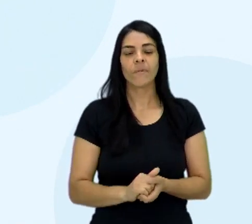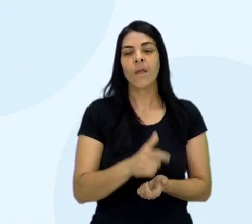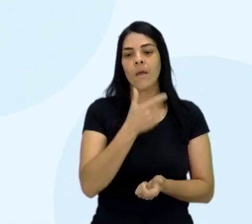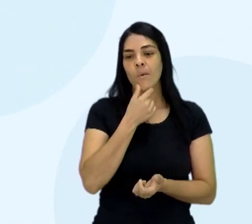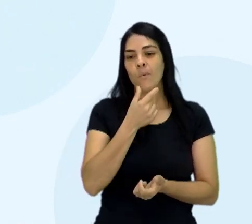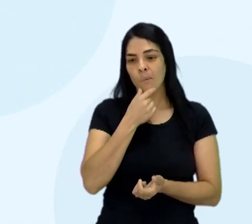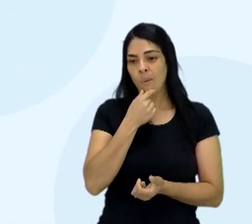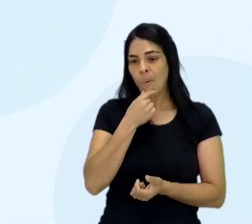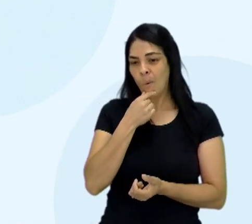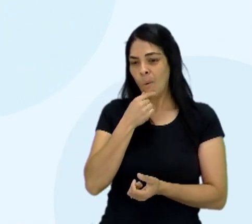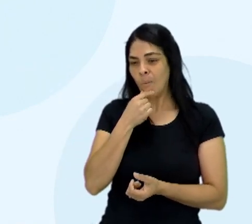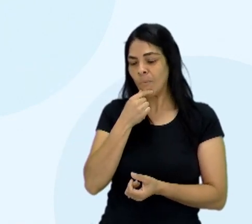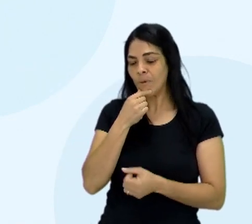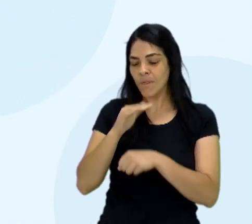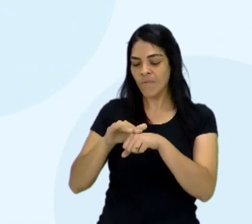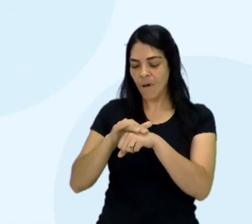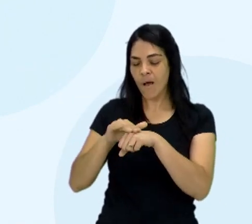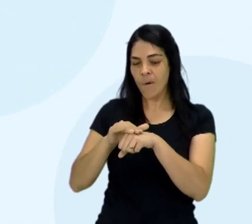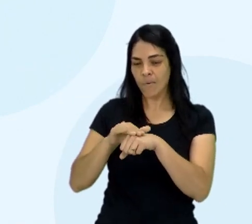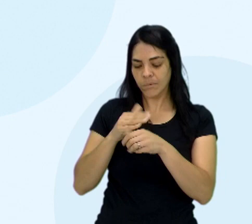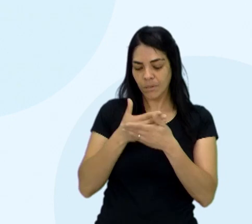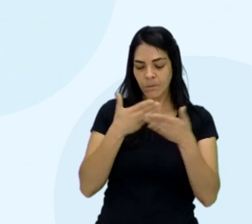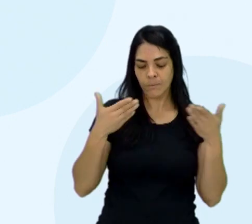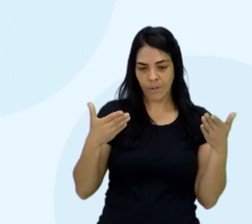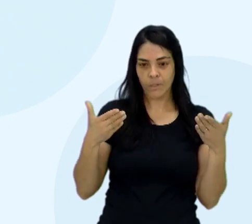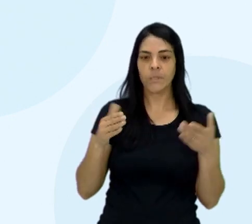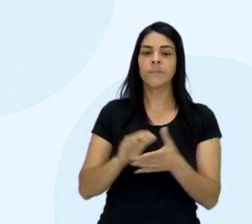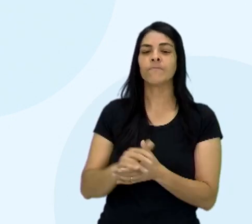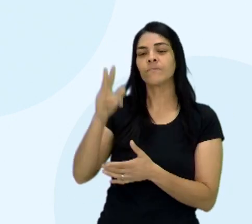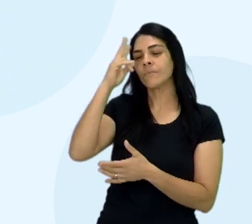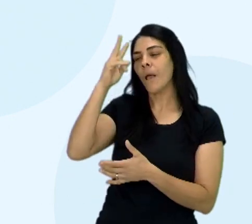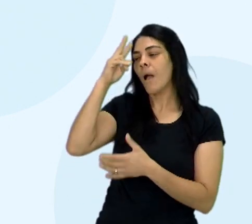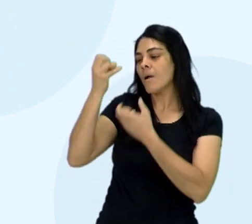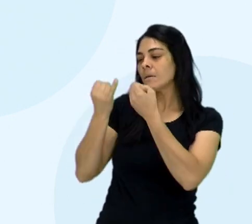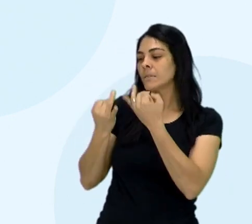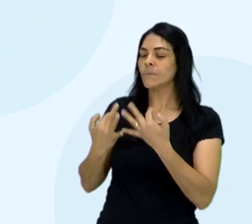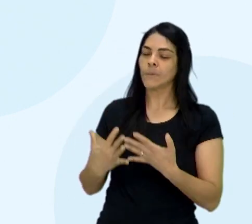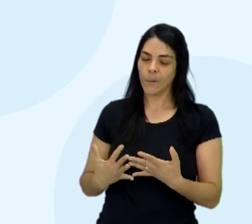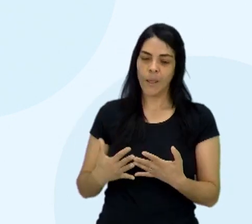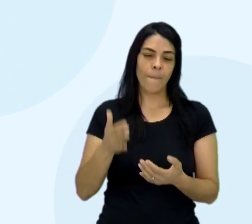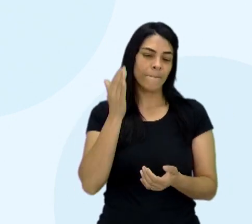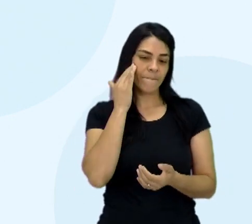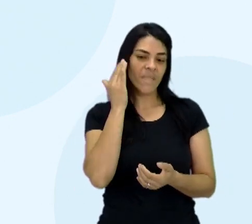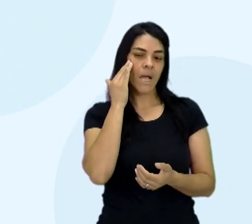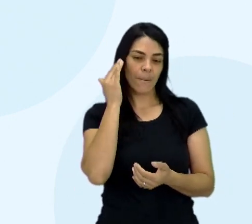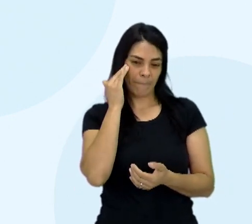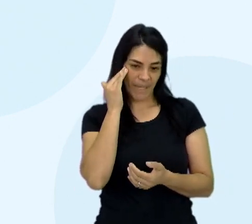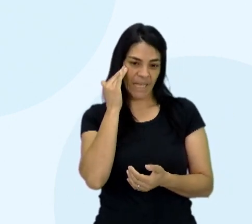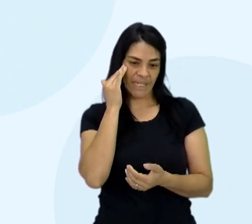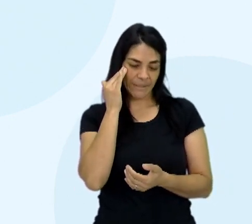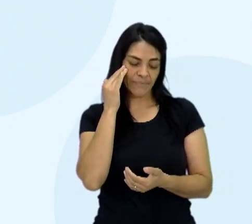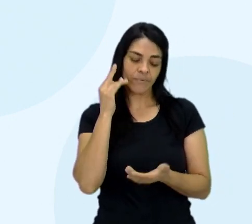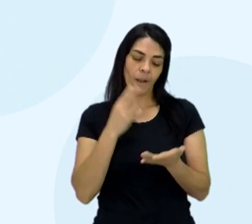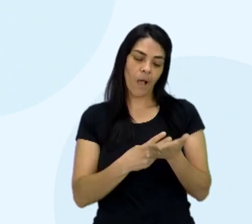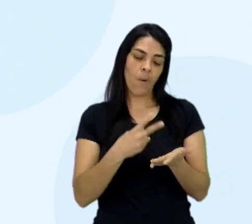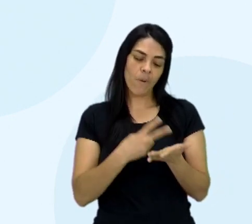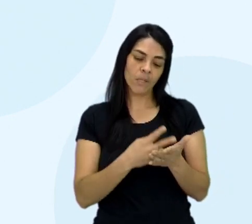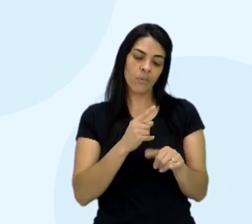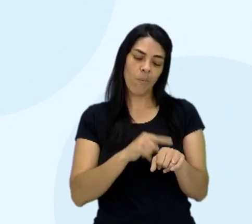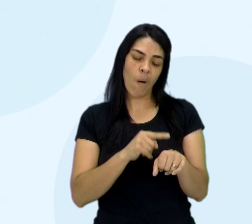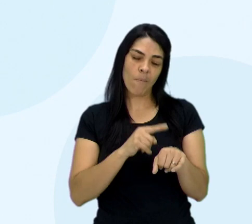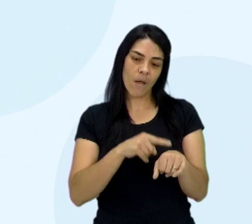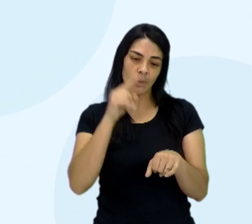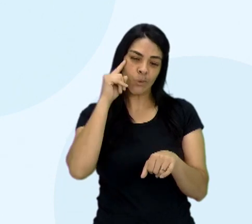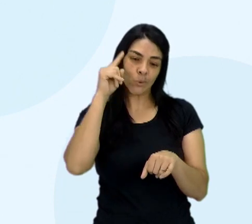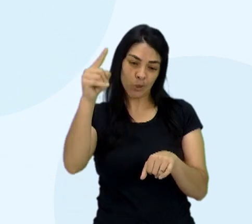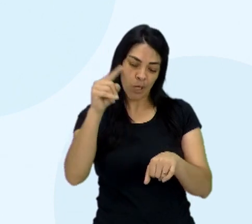contando pra gente, tá? A história conta que ele fez isso, ó. Ele sabia o seguinte, que em um mesmo instante do dia, no